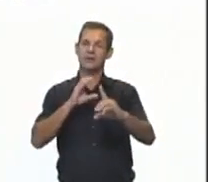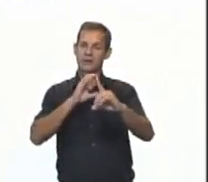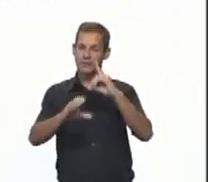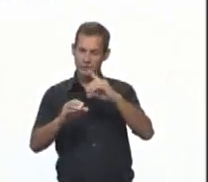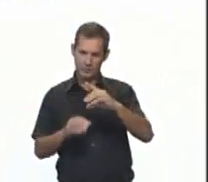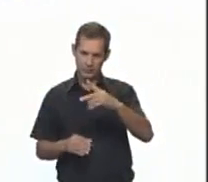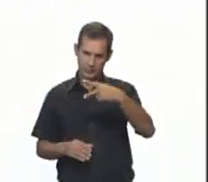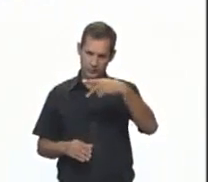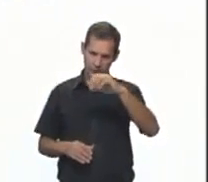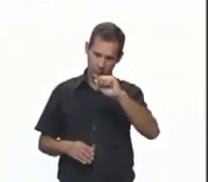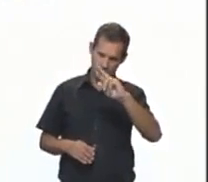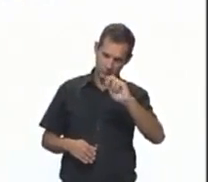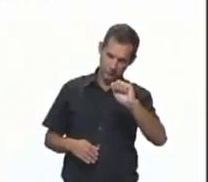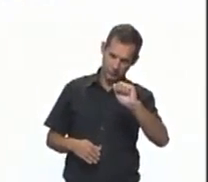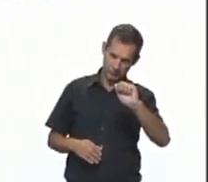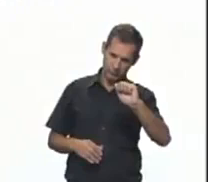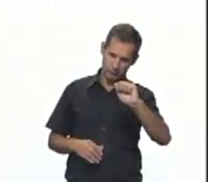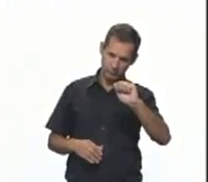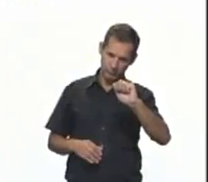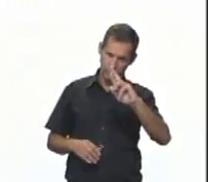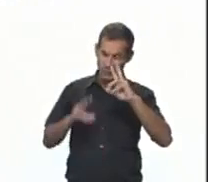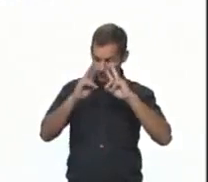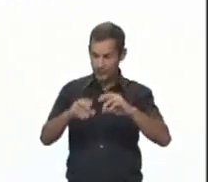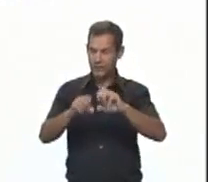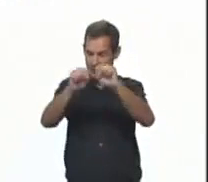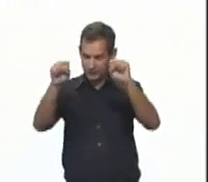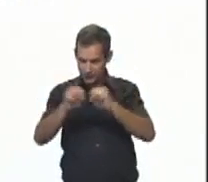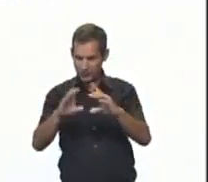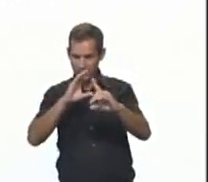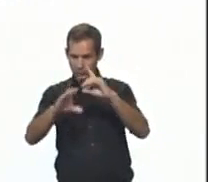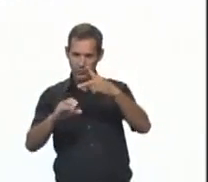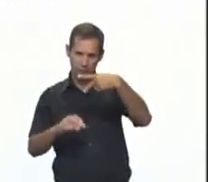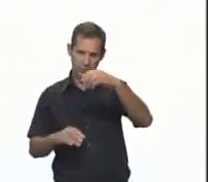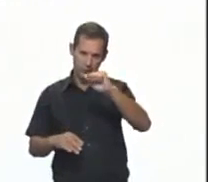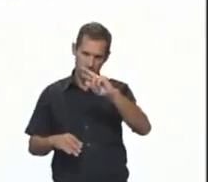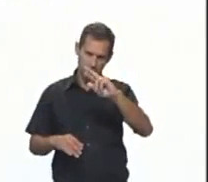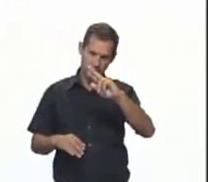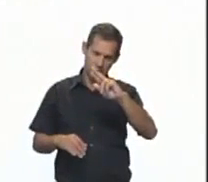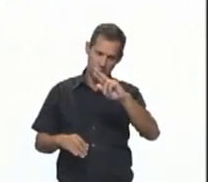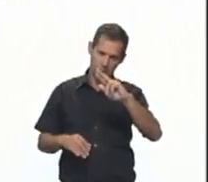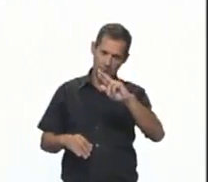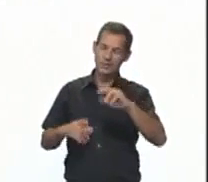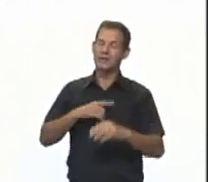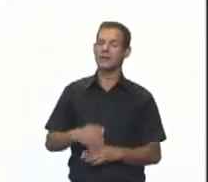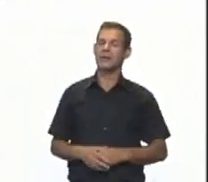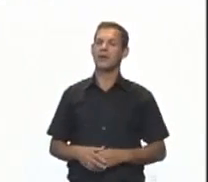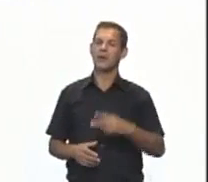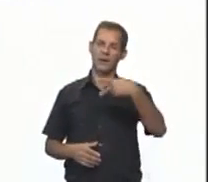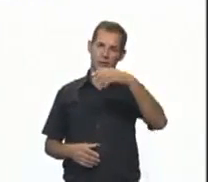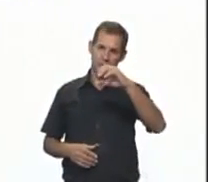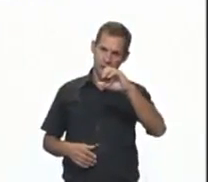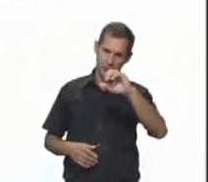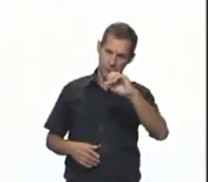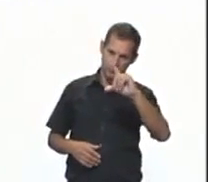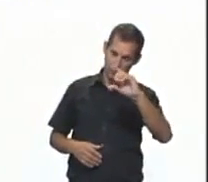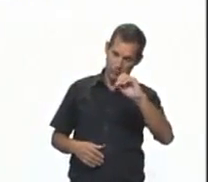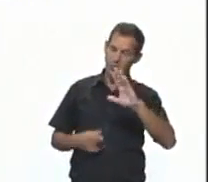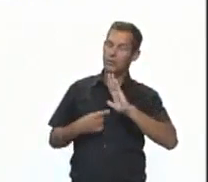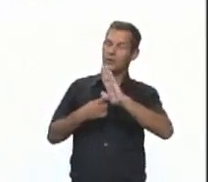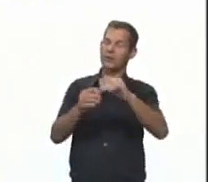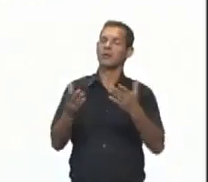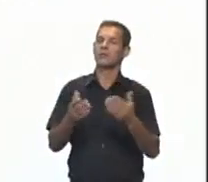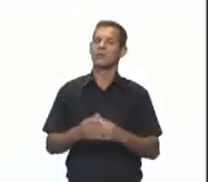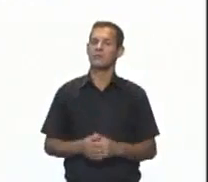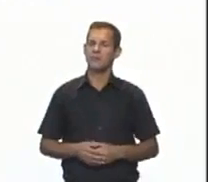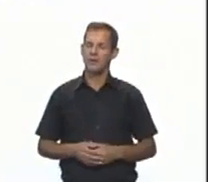coordenadas polares. Bom, sistema de coordenadas polares, nós vamos ter o polo, ou seja, a origem, que está representada